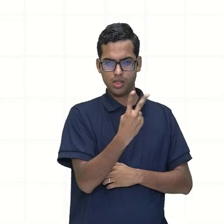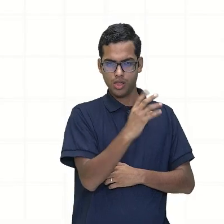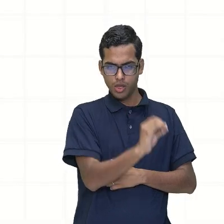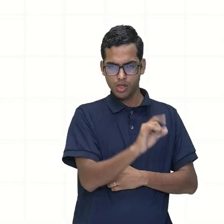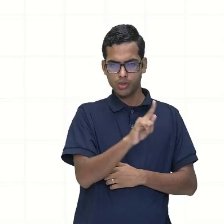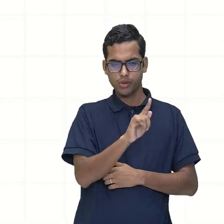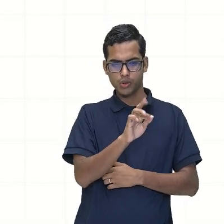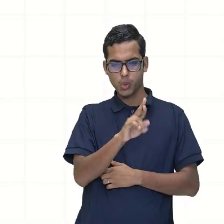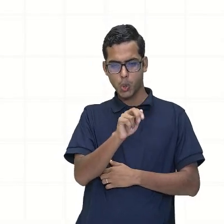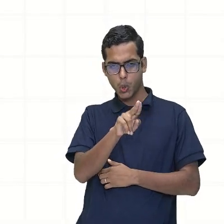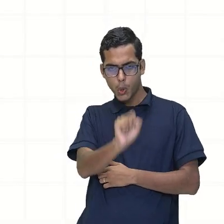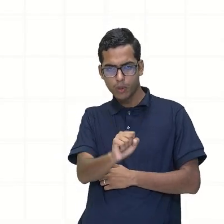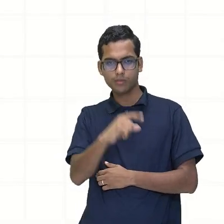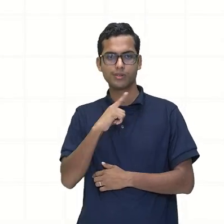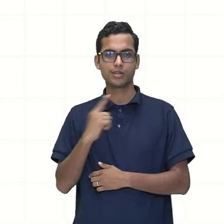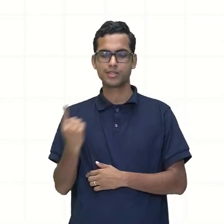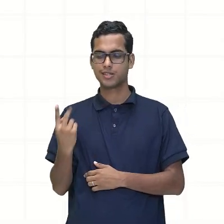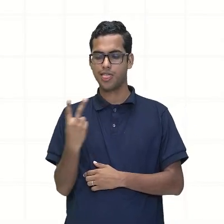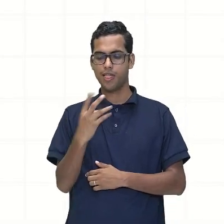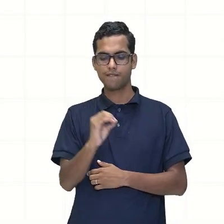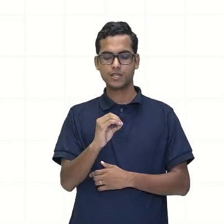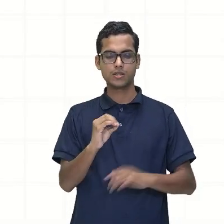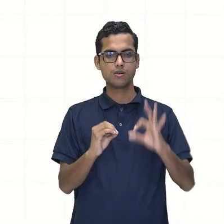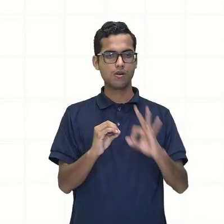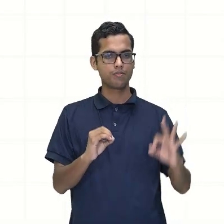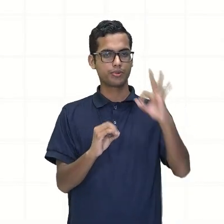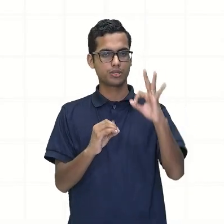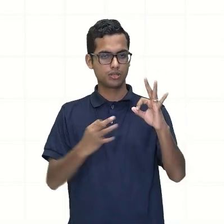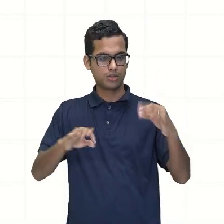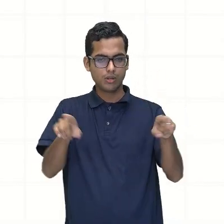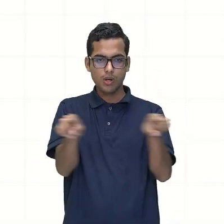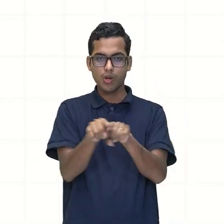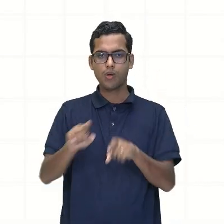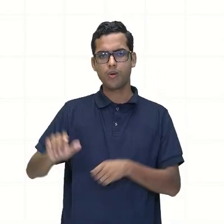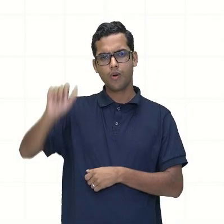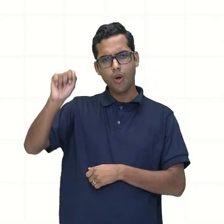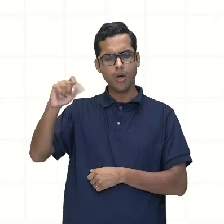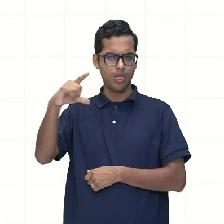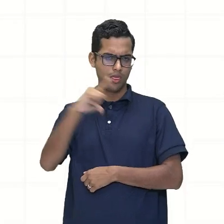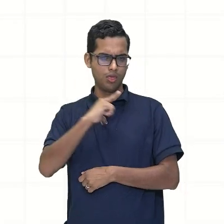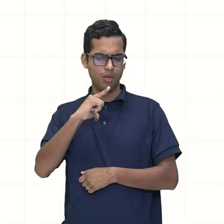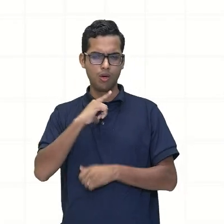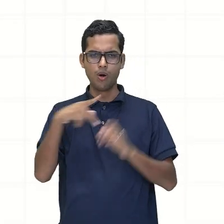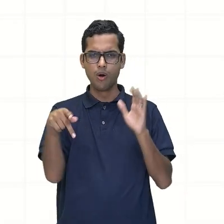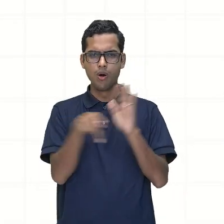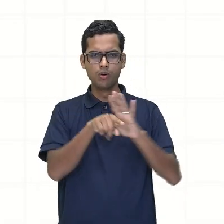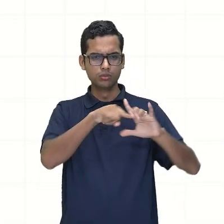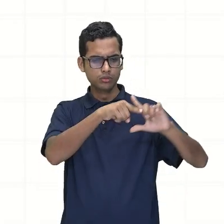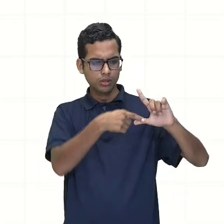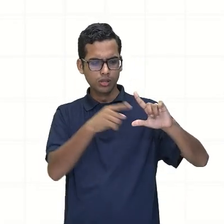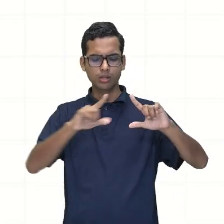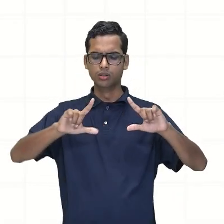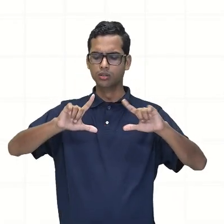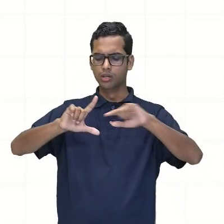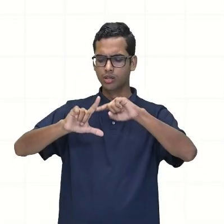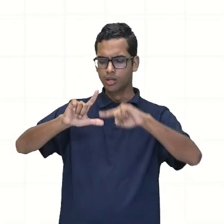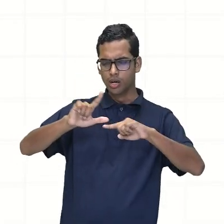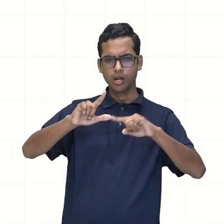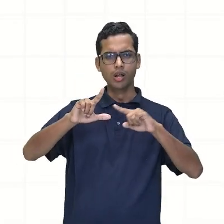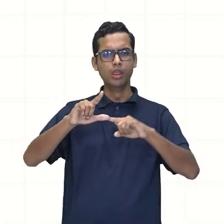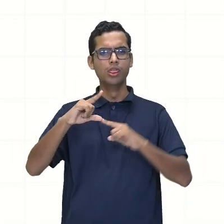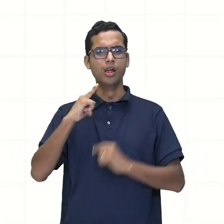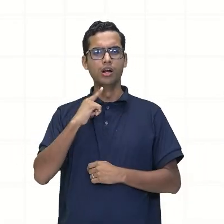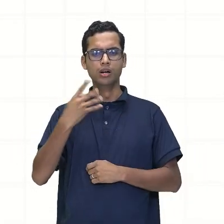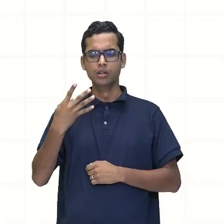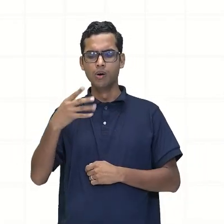nós temos um triângulo onde temos duas medidas iguais a 45 graus e a